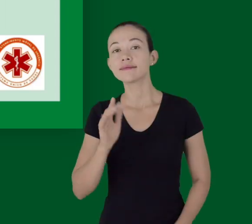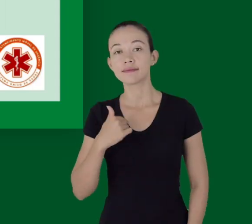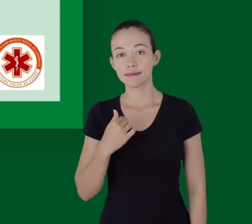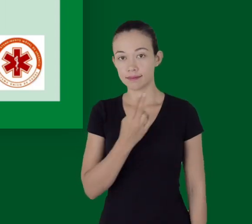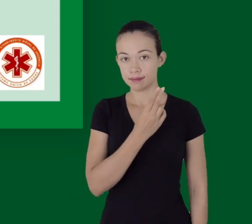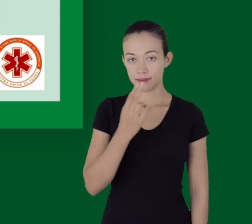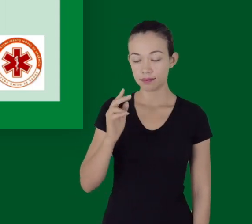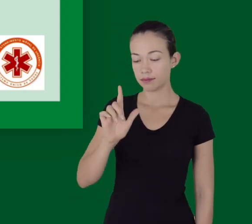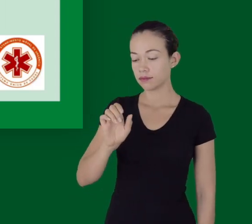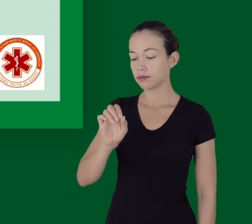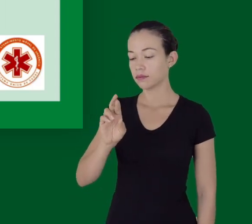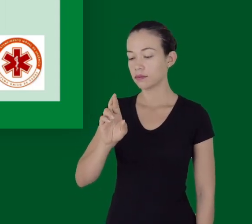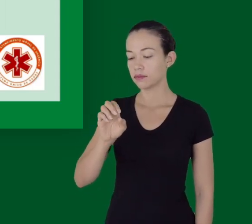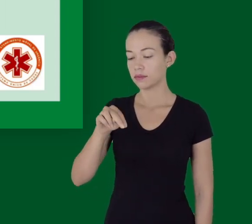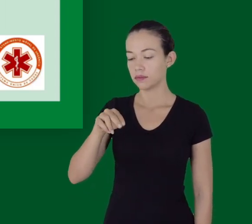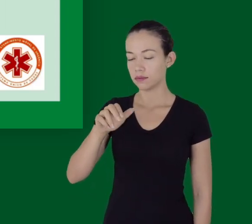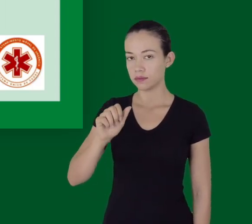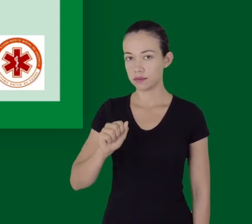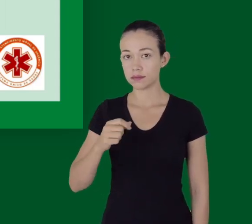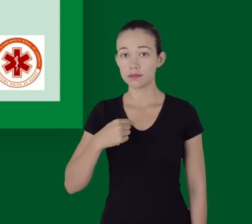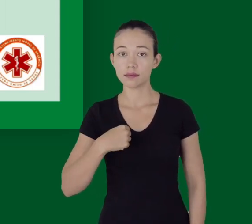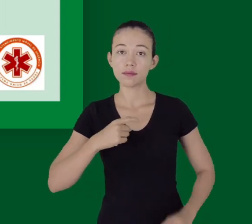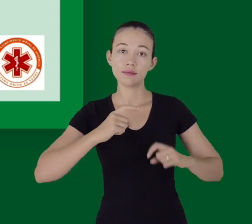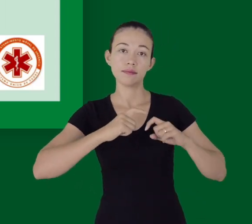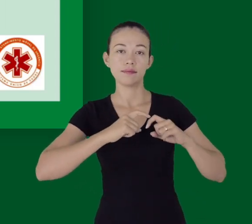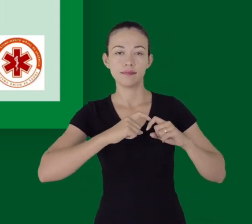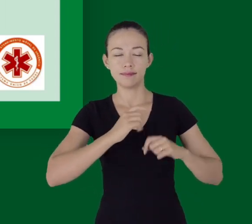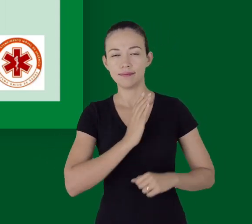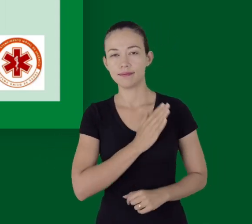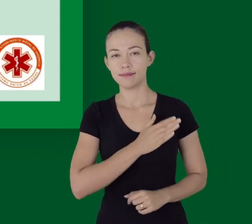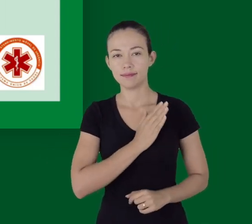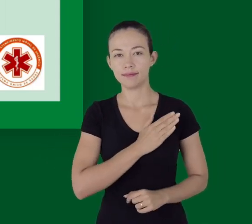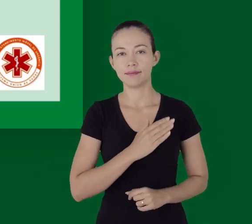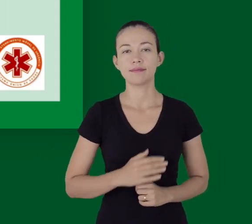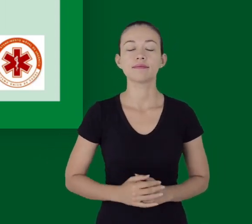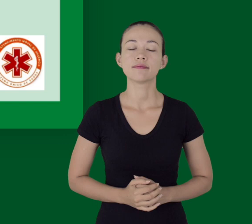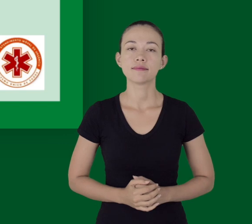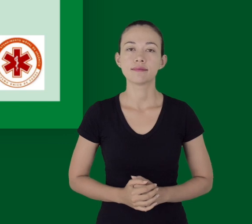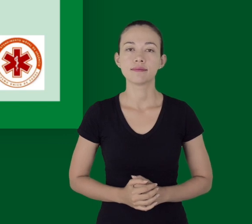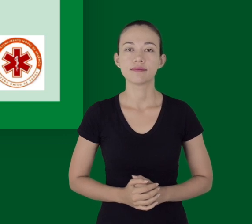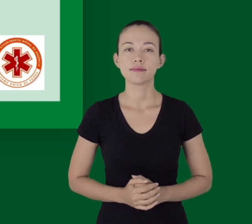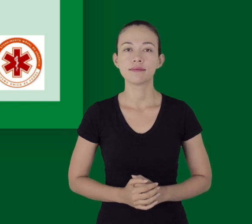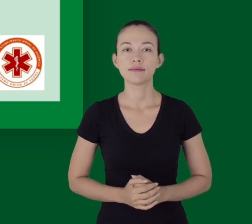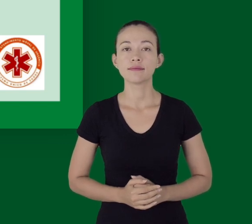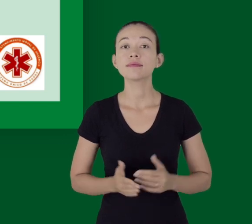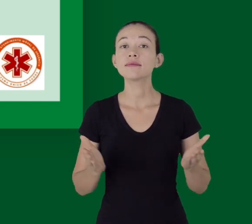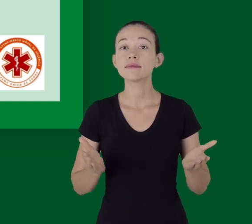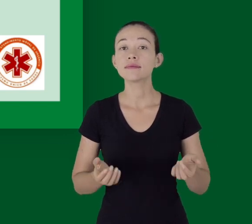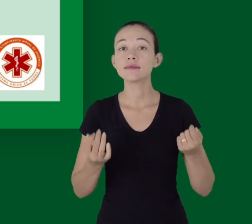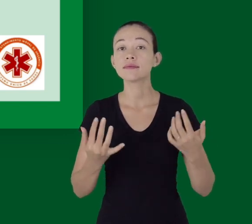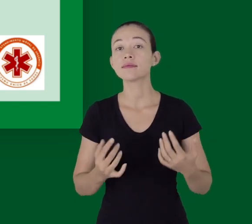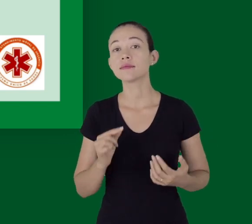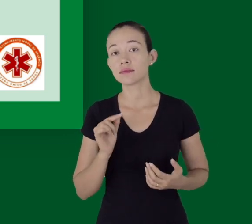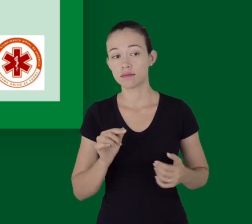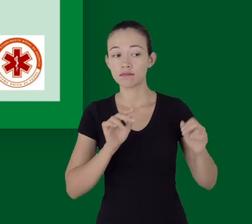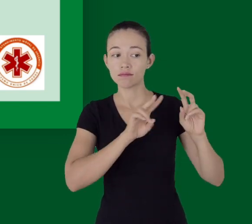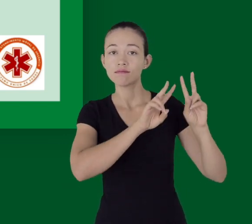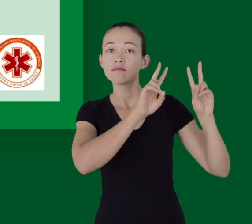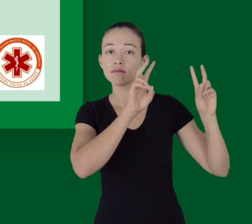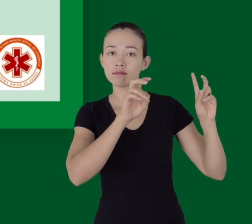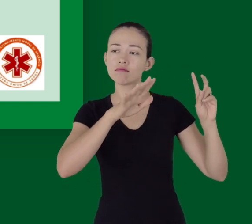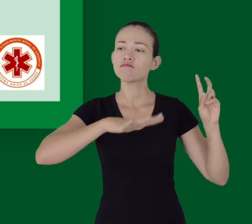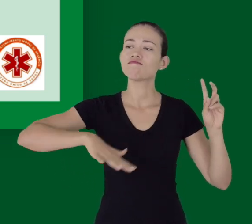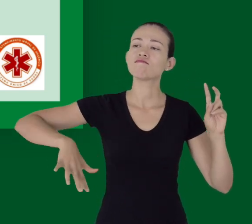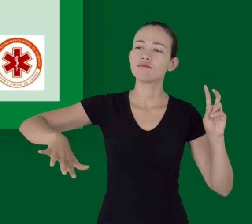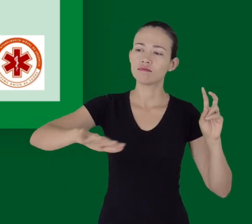Olá, meu nome é Lorena Amaral, eu sou médica, cardiologista, e hoje eu vou falar um pouquinho de um tema que é muito